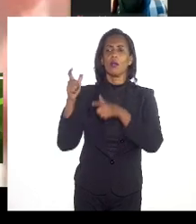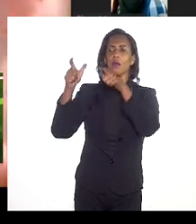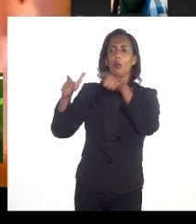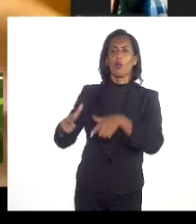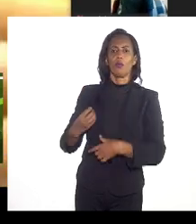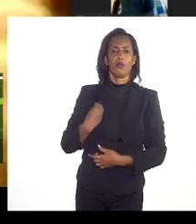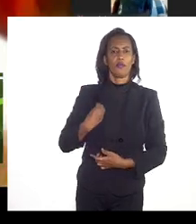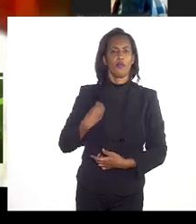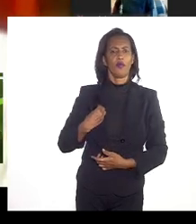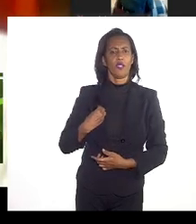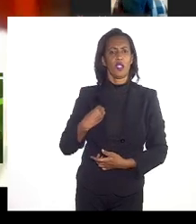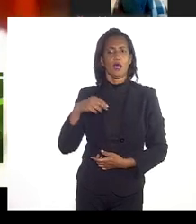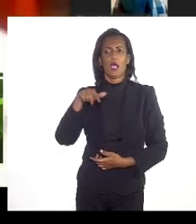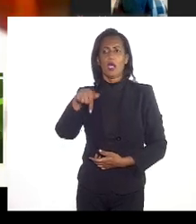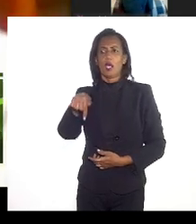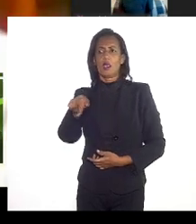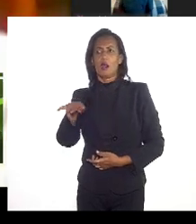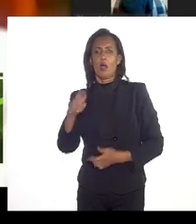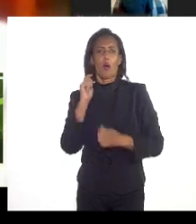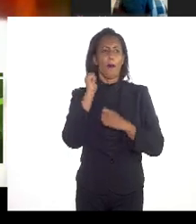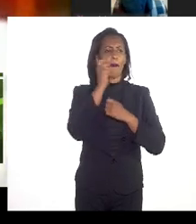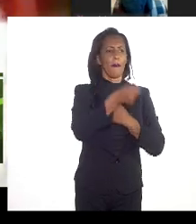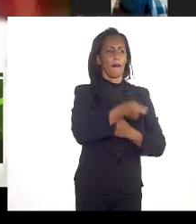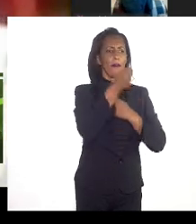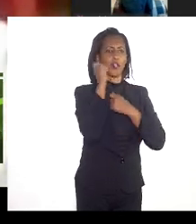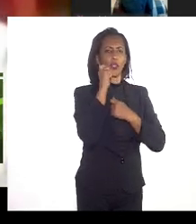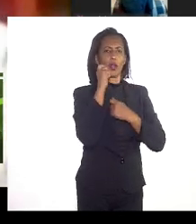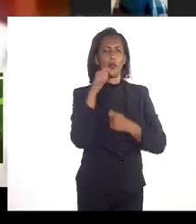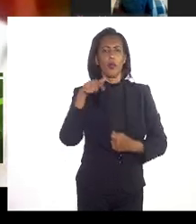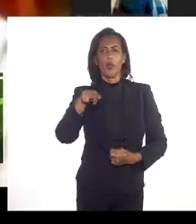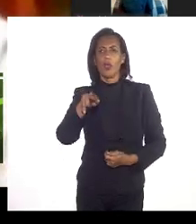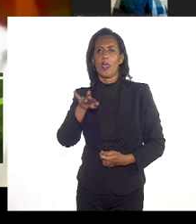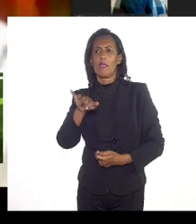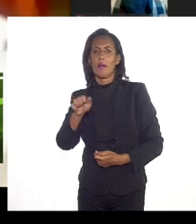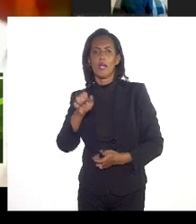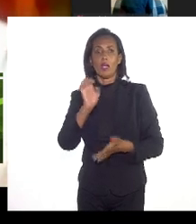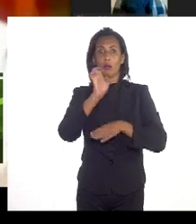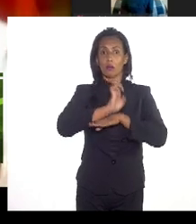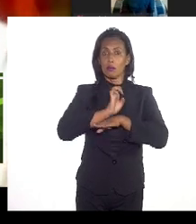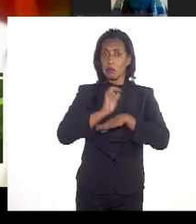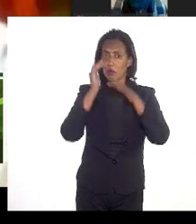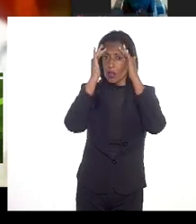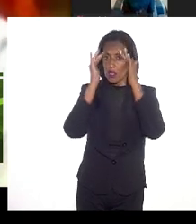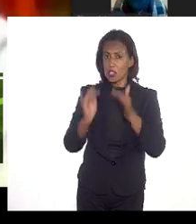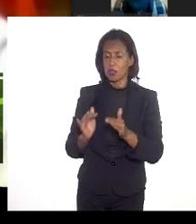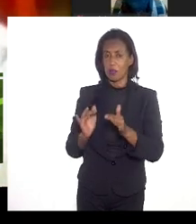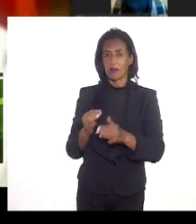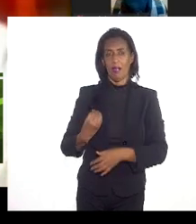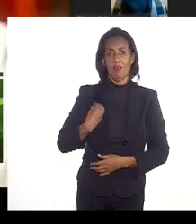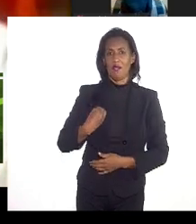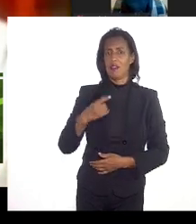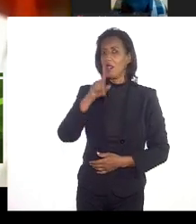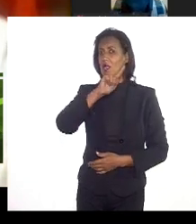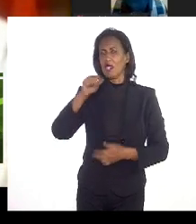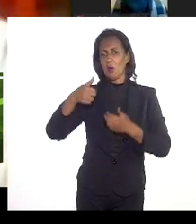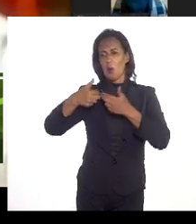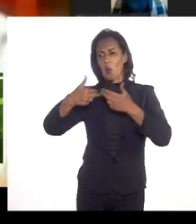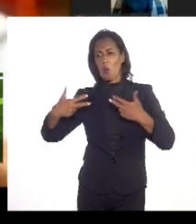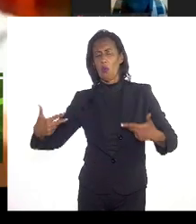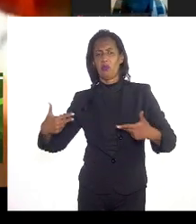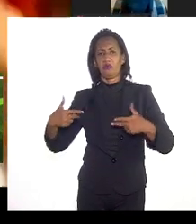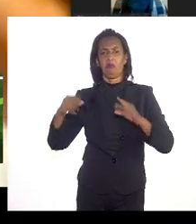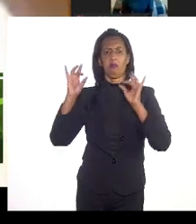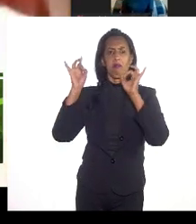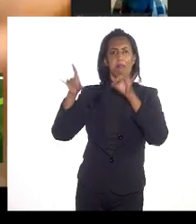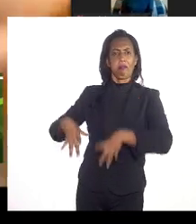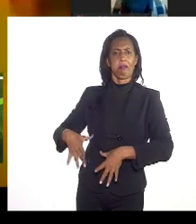como ribeirinho, como pescador artesanal, e o Estado deve respeitar essa condição e não desqualificá-la, né, não tratar